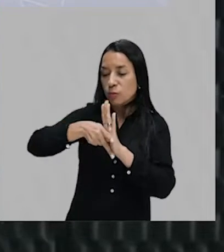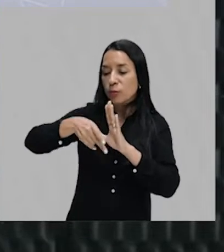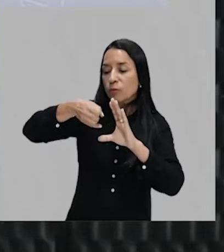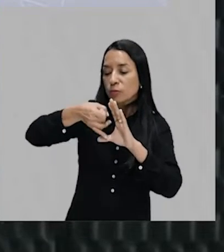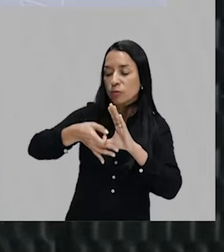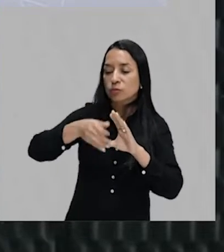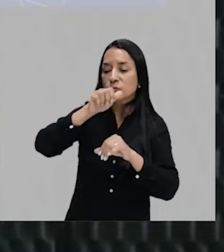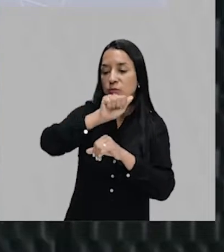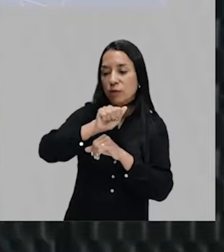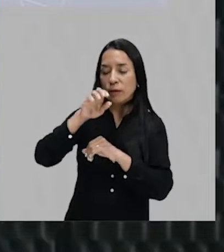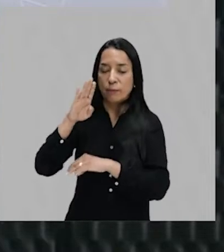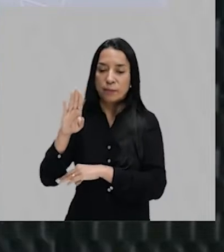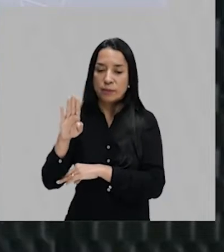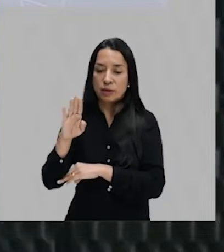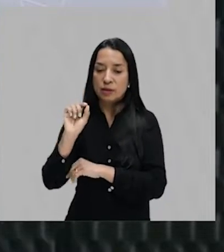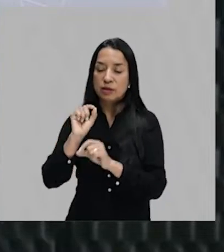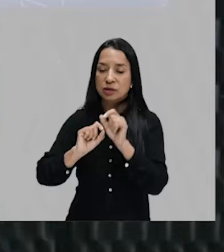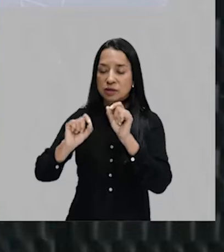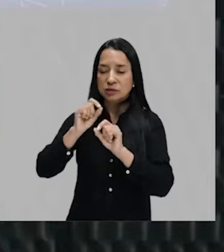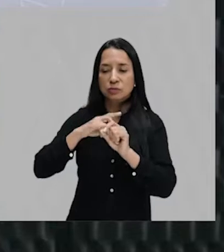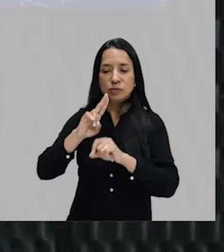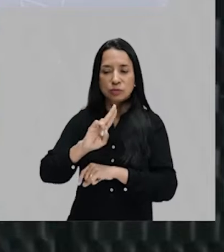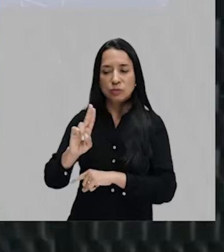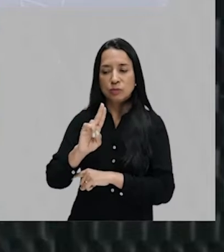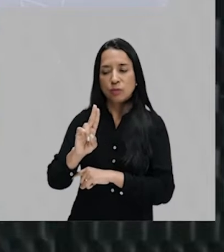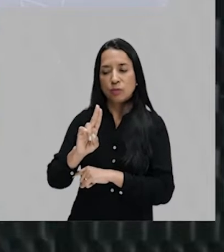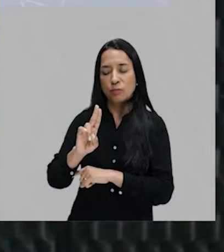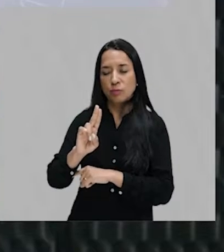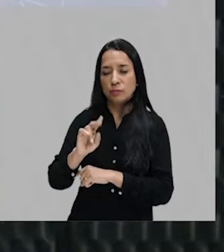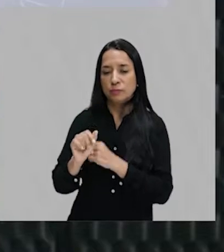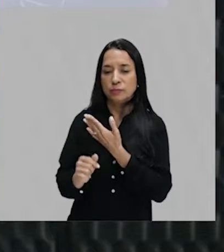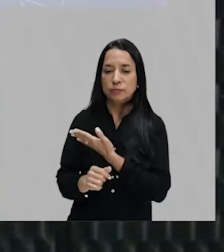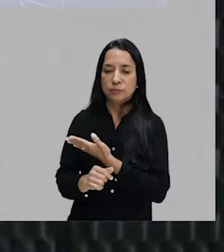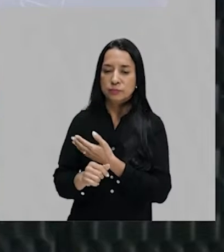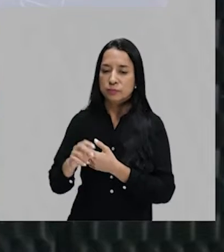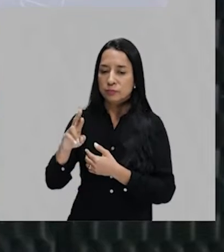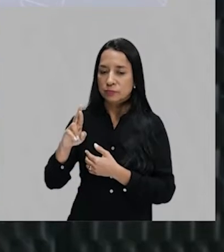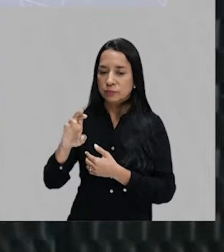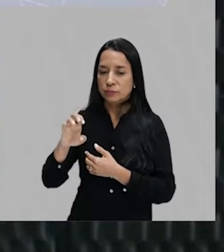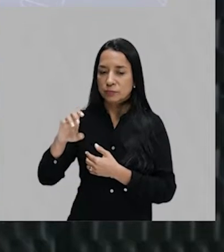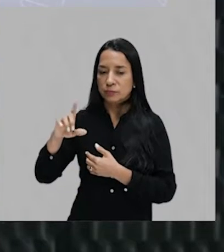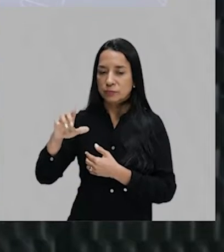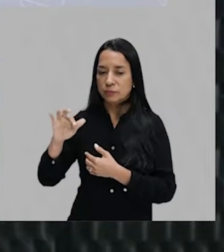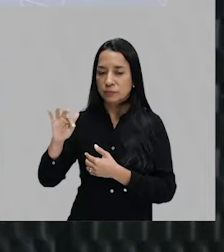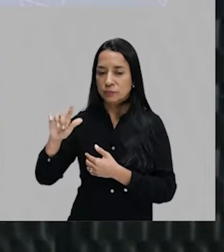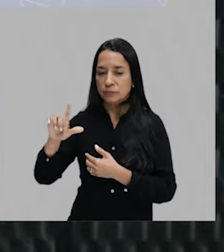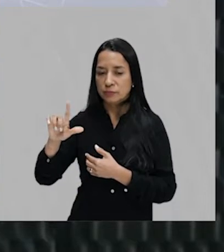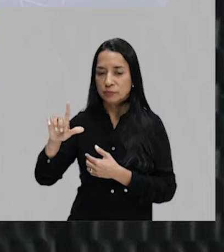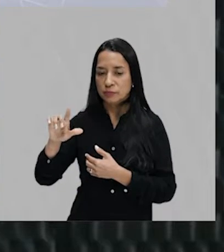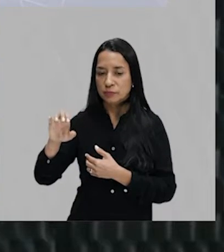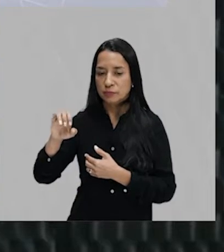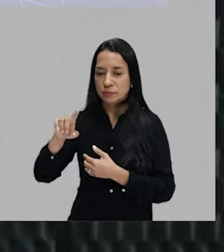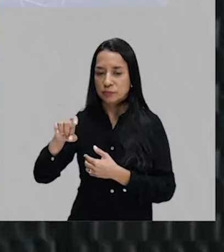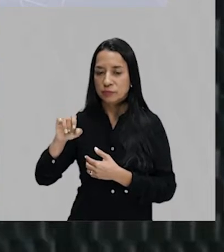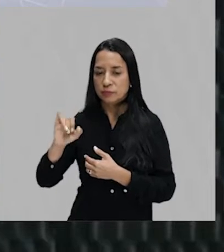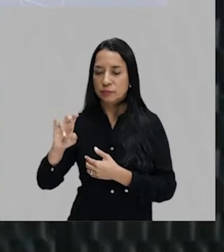pelos elementos saber então isso aqui tem um nome para essa propriedade é chamada de propriedade reflexiva